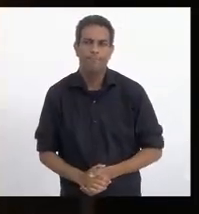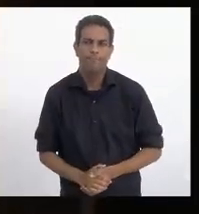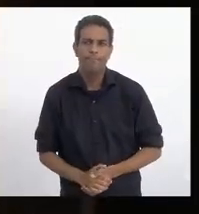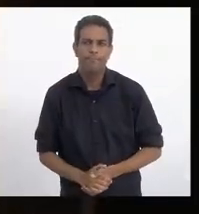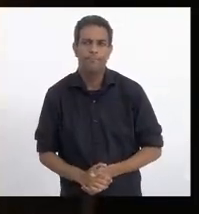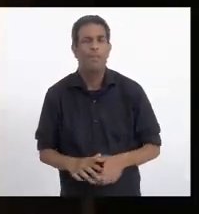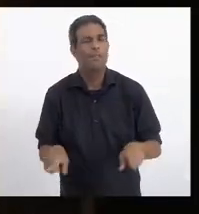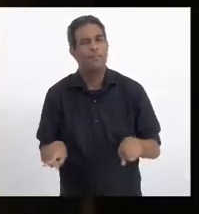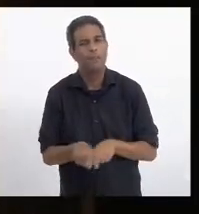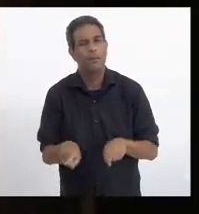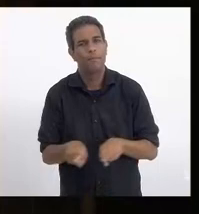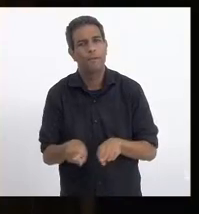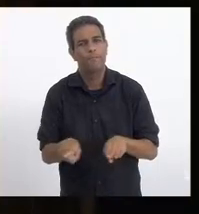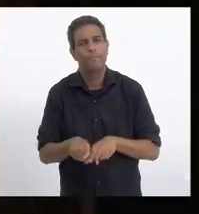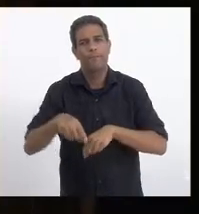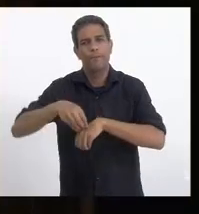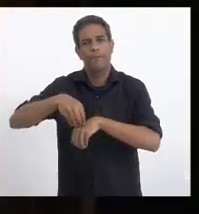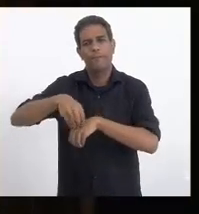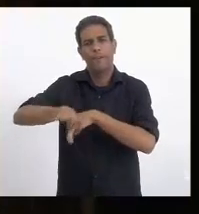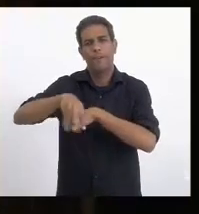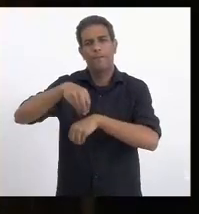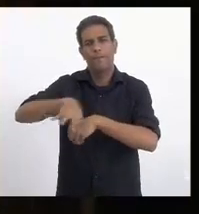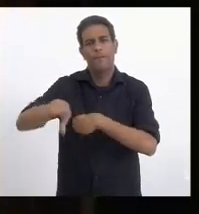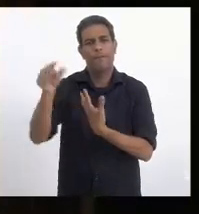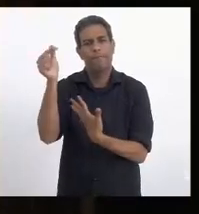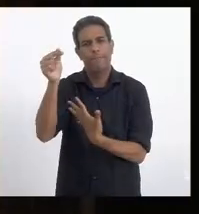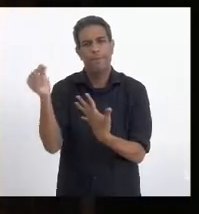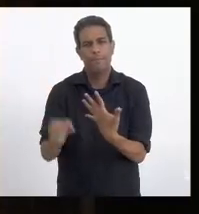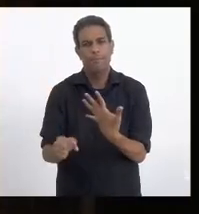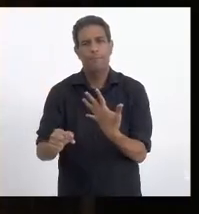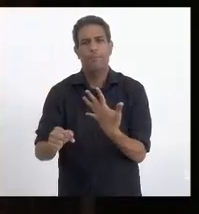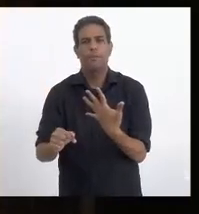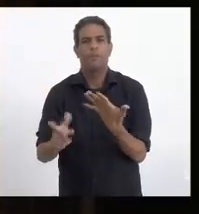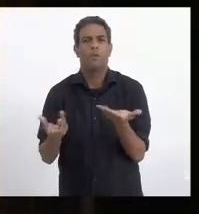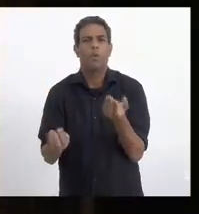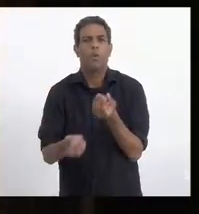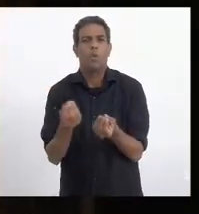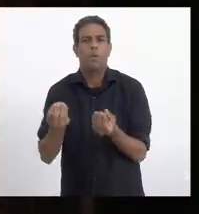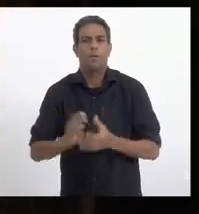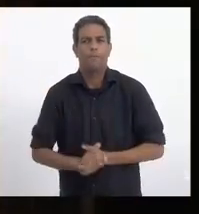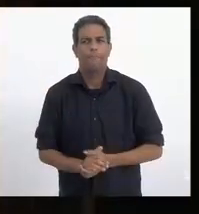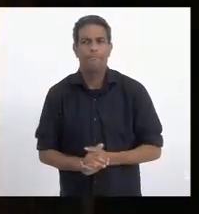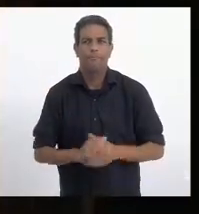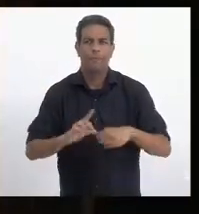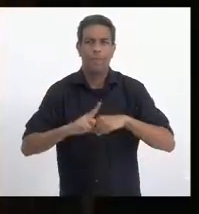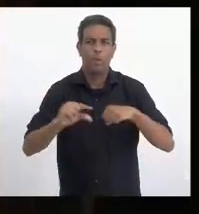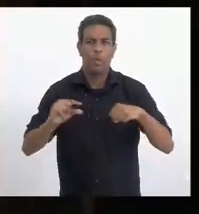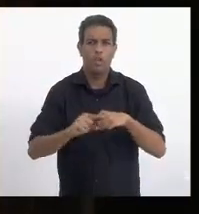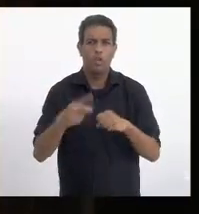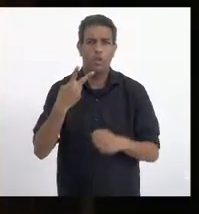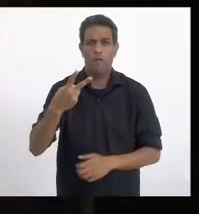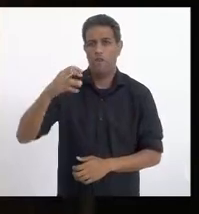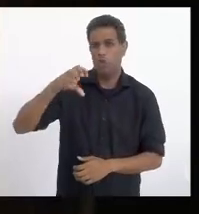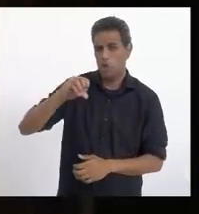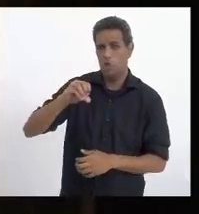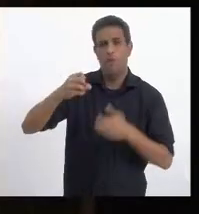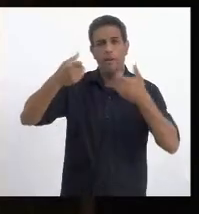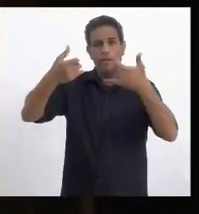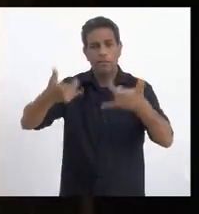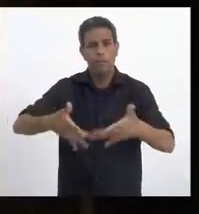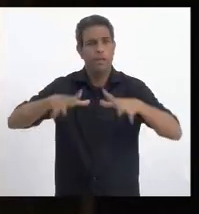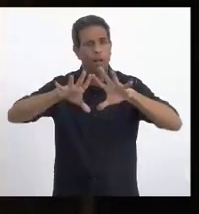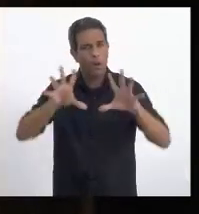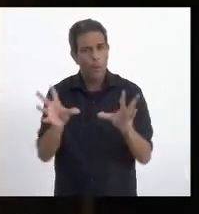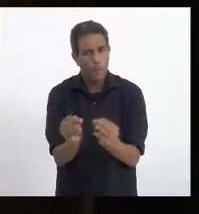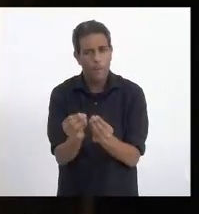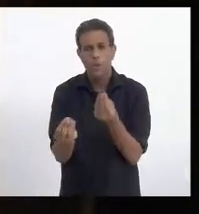eu queria estar destacar também que o parágrafo único do artigo 29 ele também